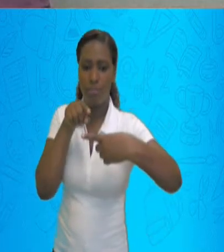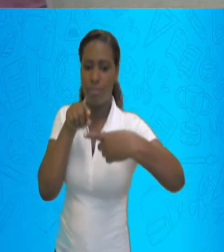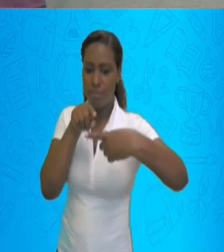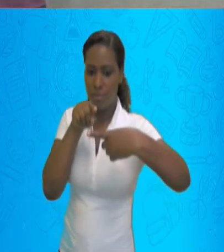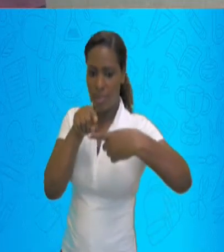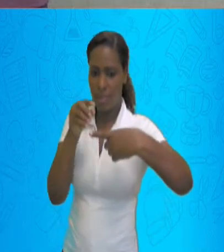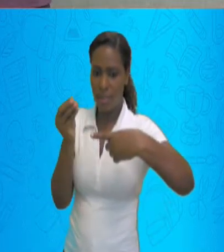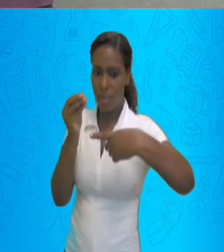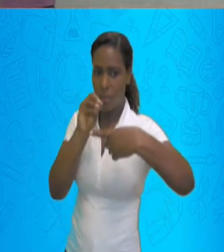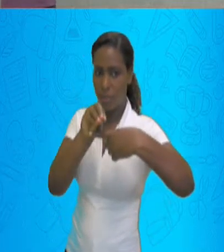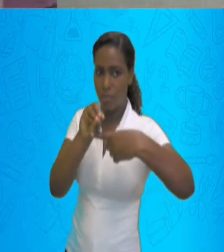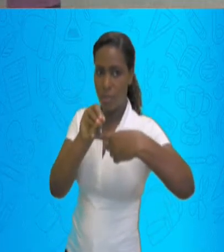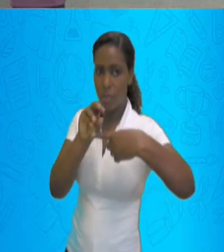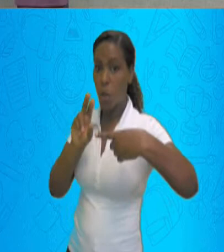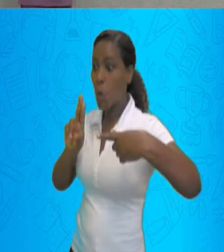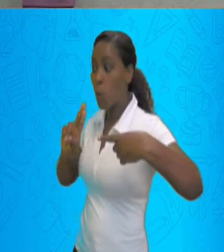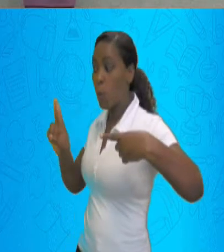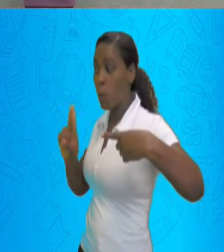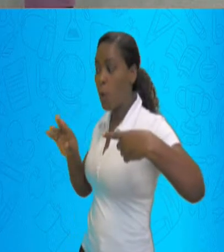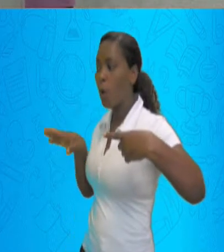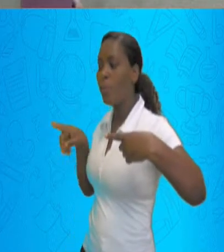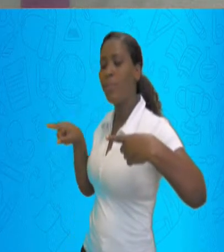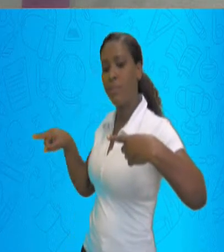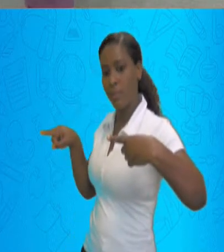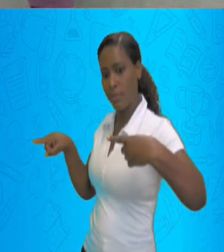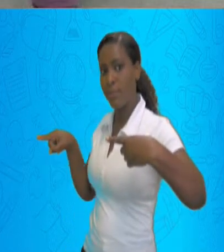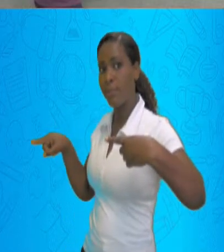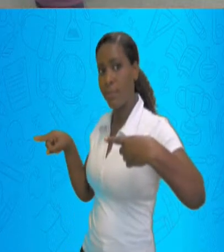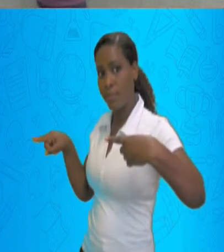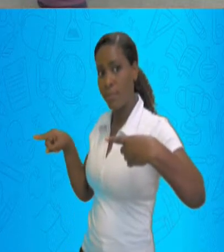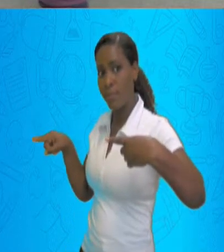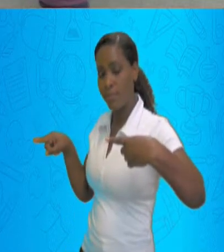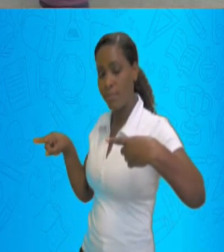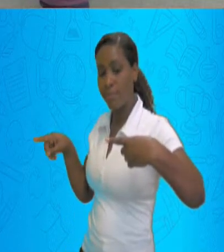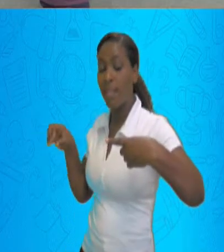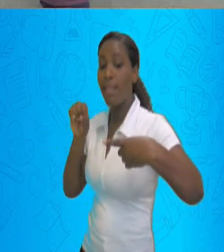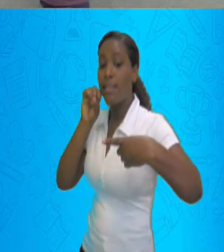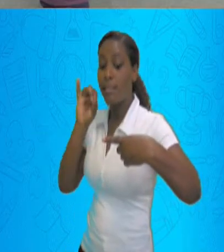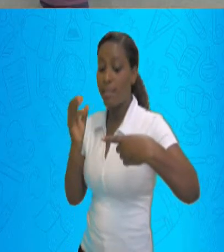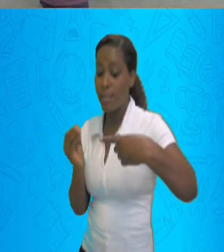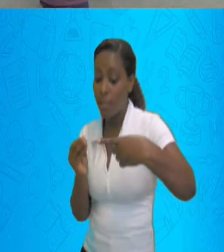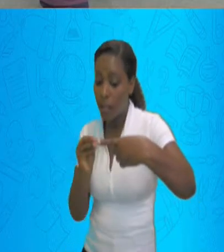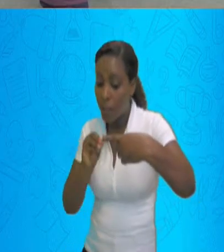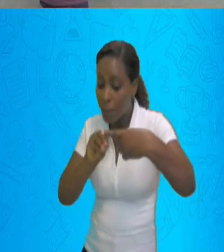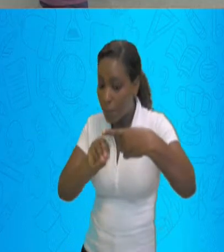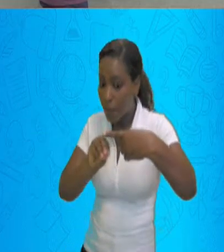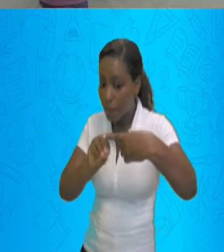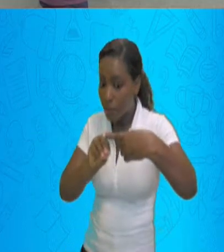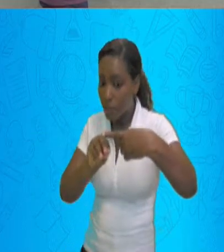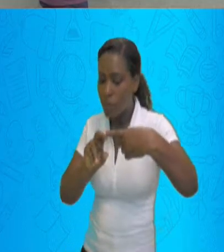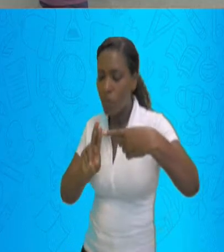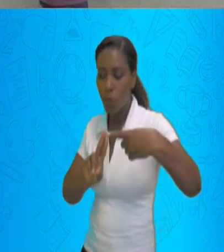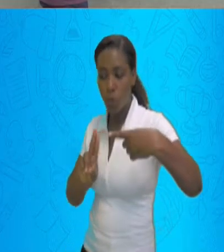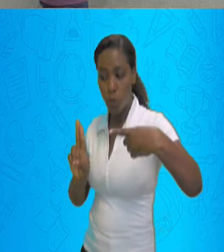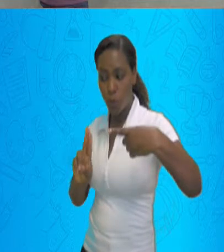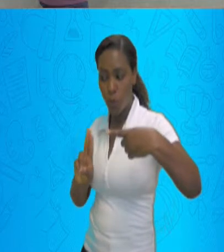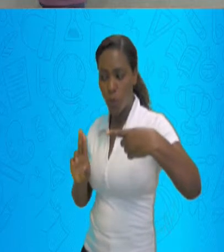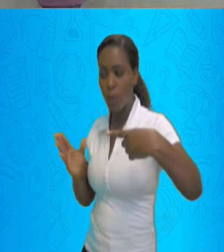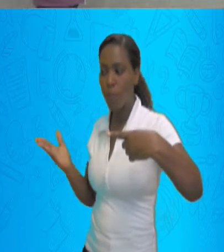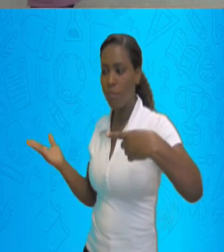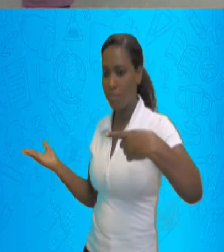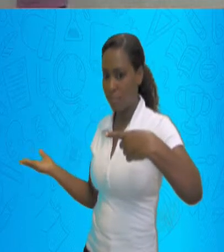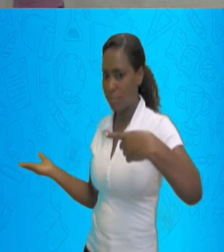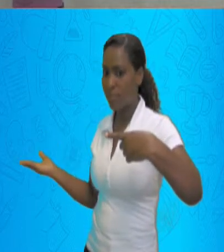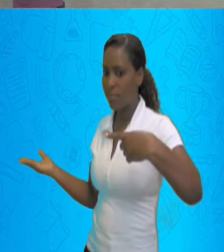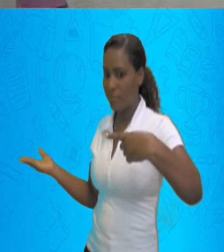regra, tá? Não podemos esquecer dessas nomenclaturas. E o número que vai estar embaixo, nós chamamos de